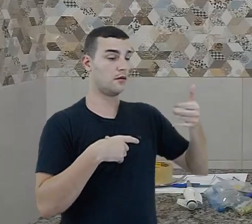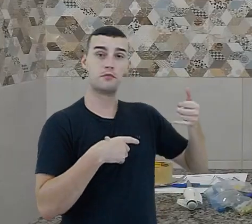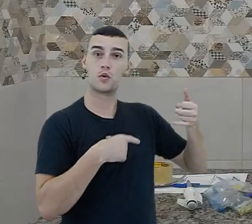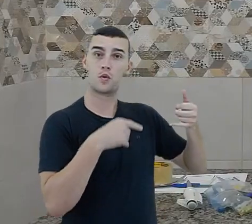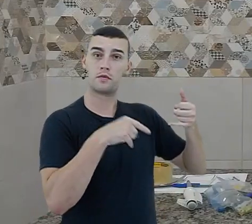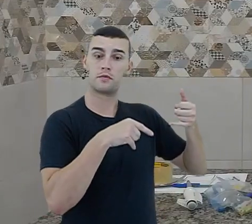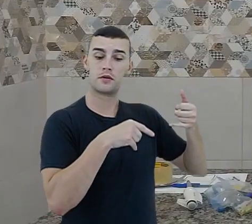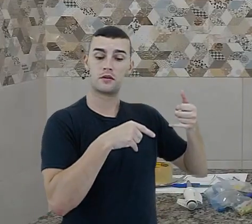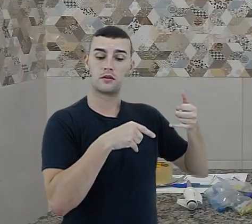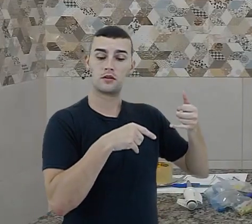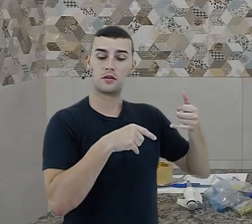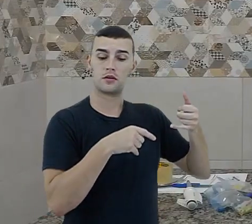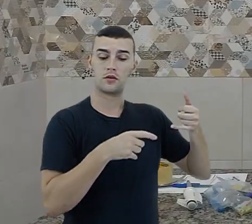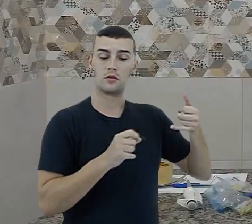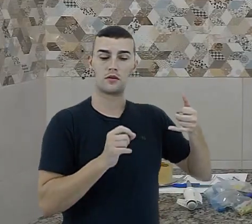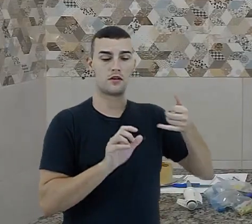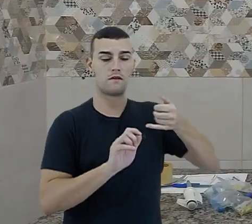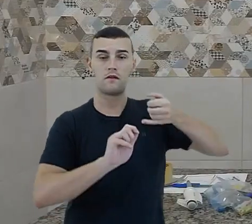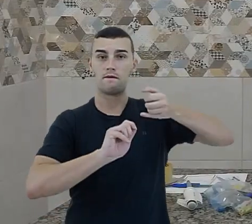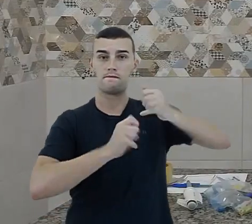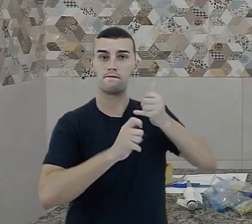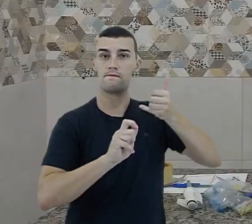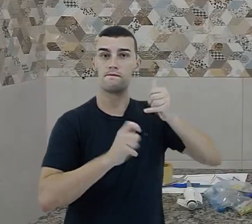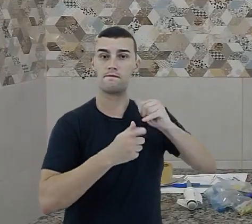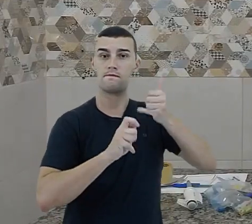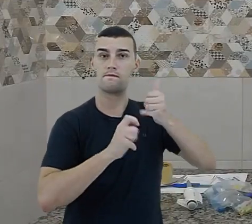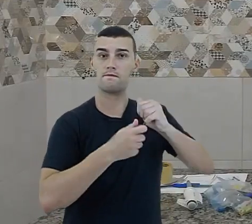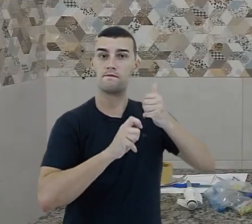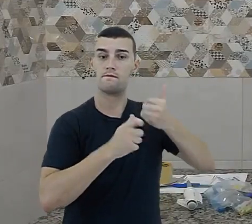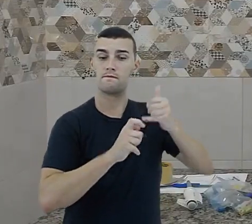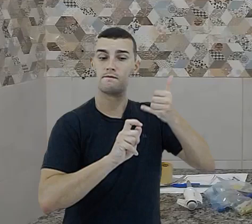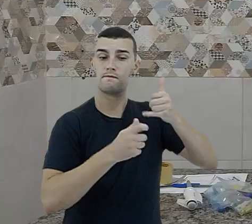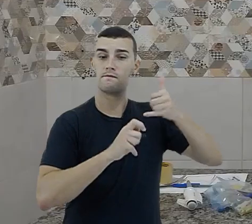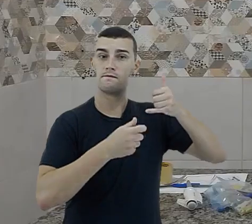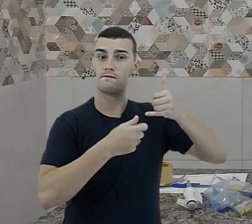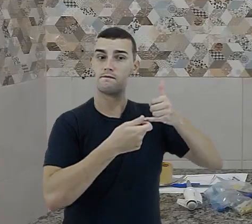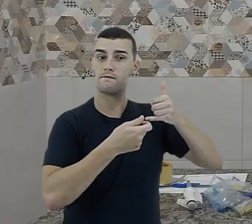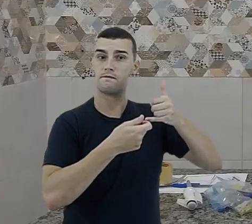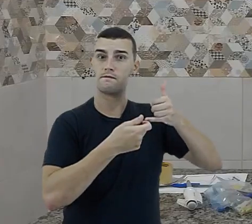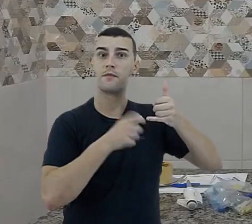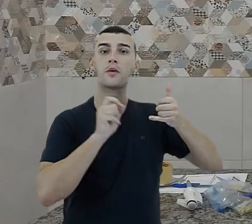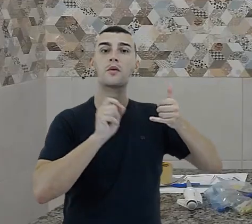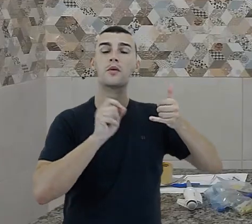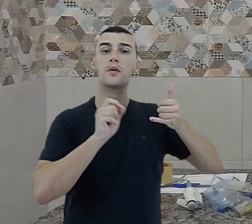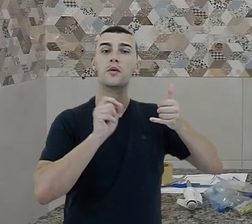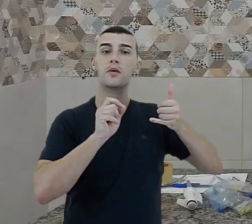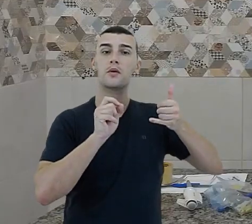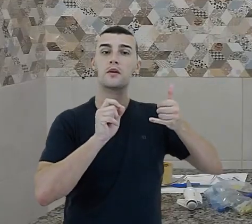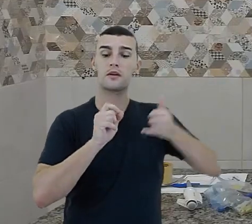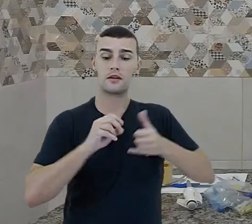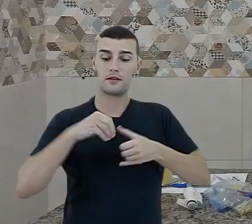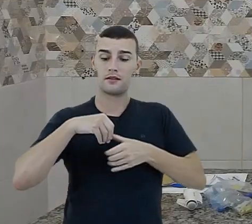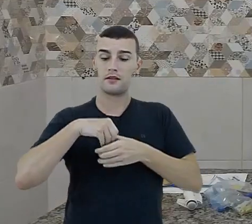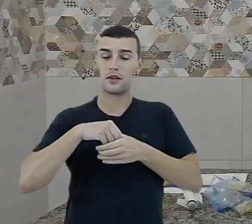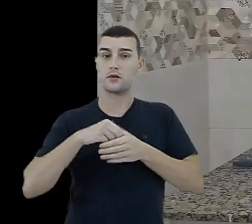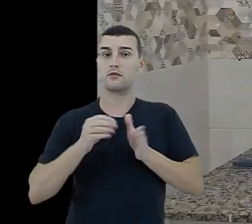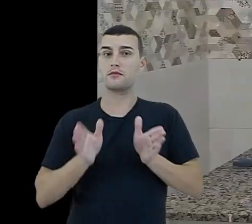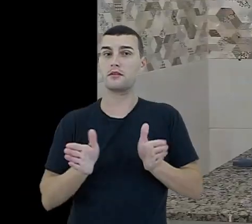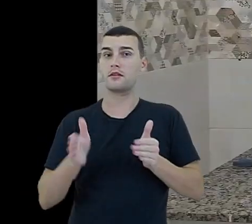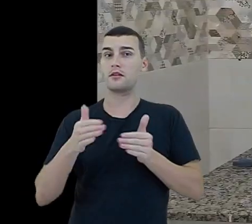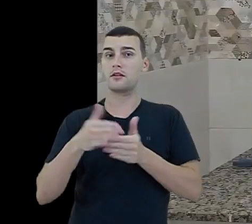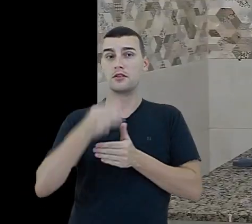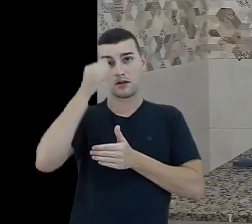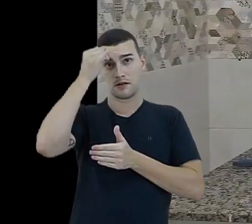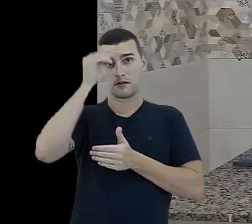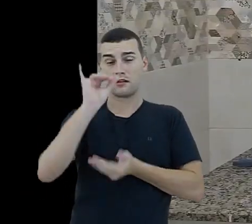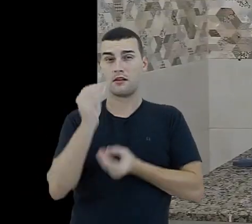minha micropipeta e afundo a micropipeta de tal forma que ela acople ainda no interior da caixa, de